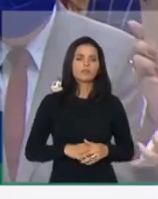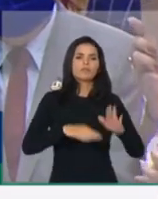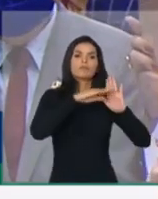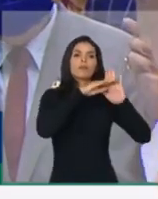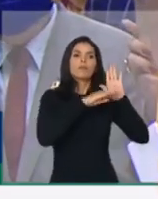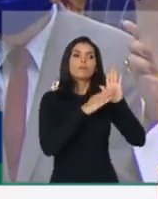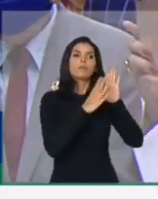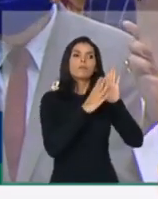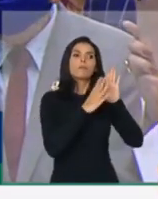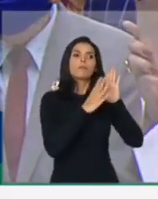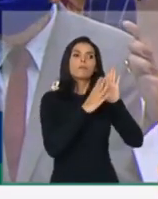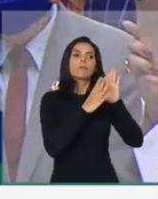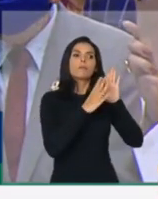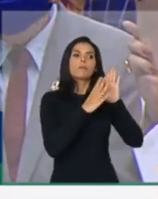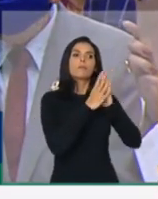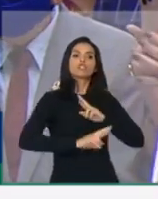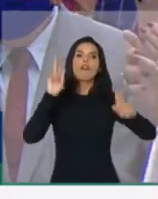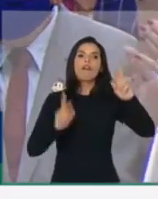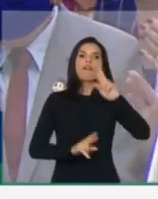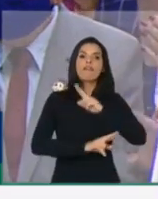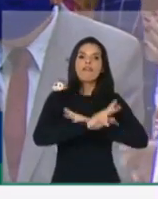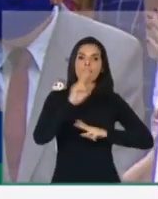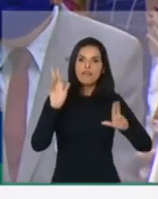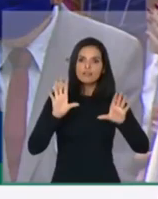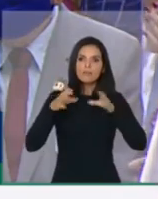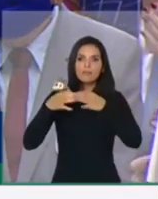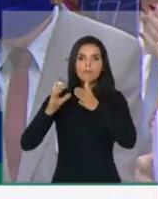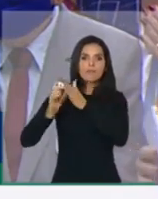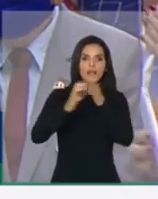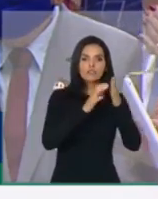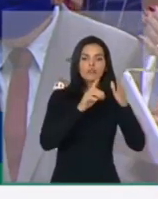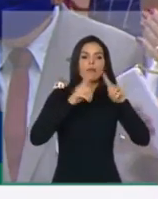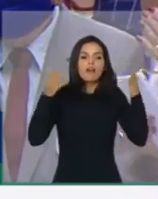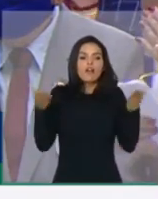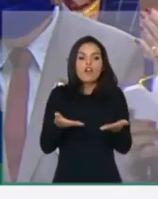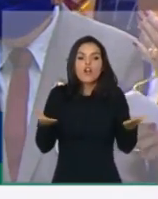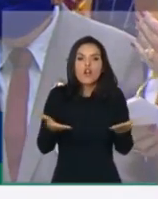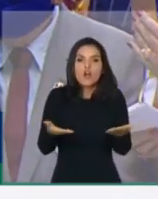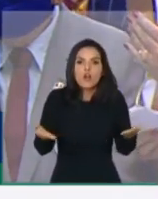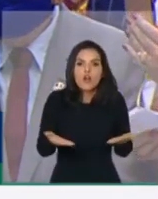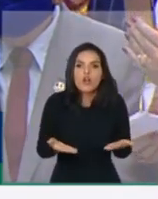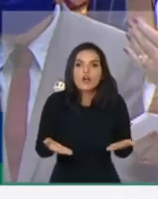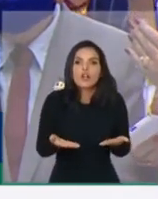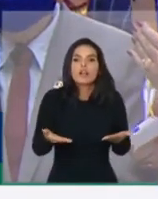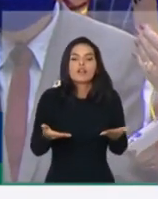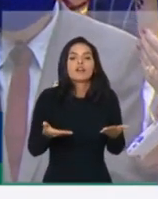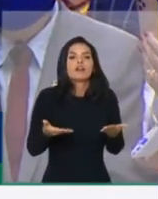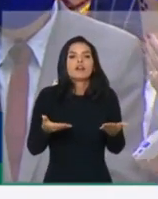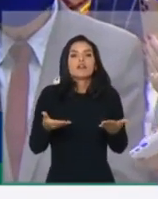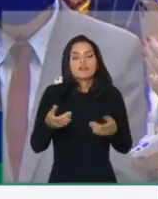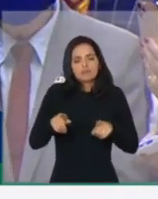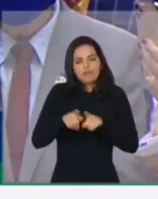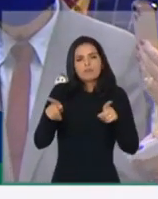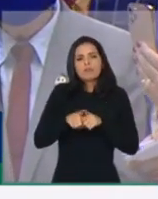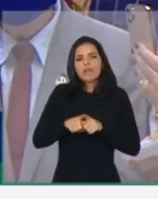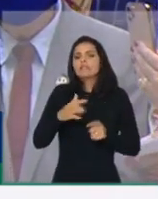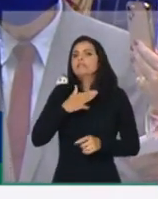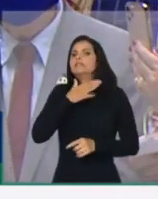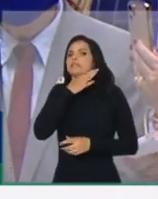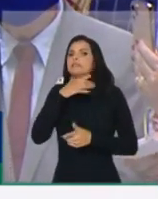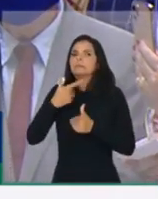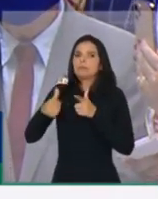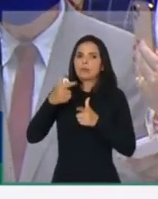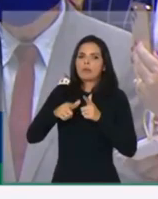governos de diferentes orientações, mas no contexto atual e no alarmante quadro fiscal em que nos